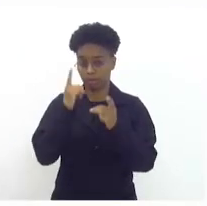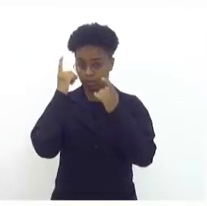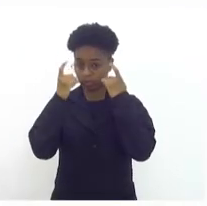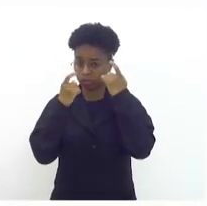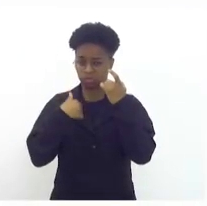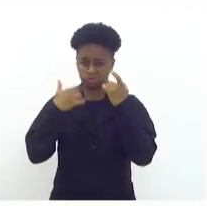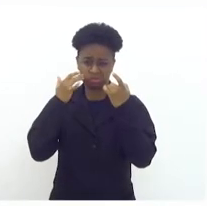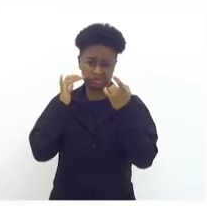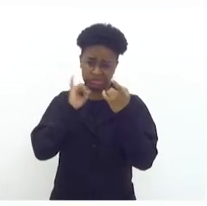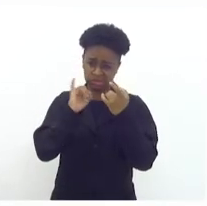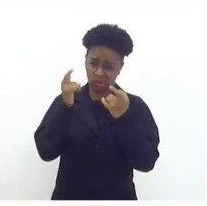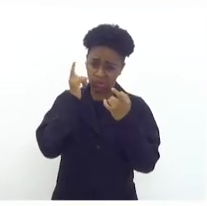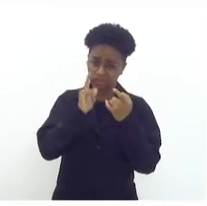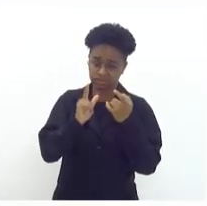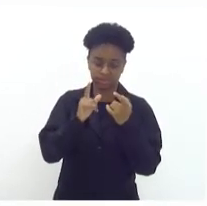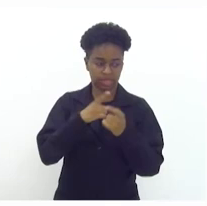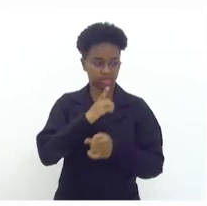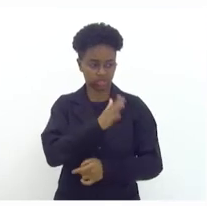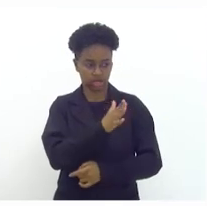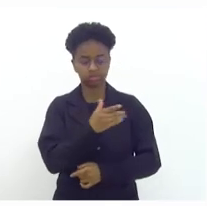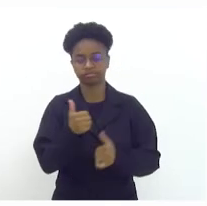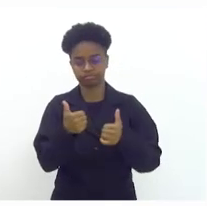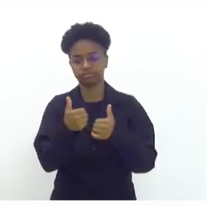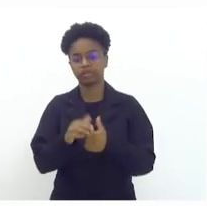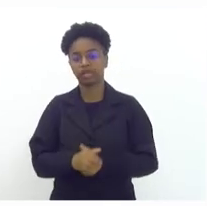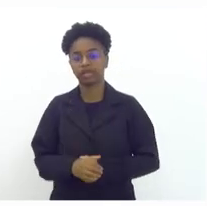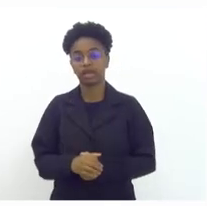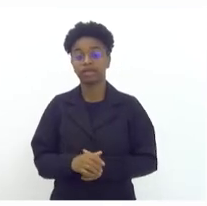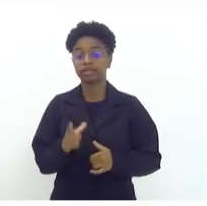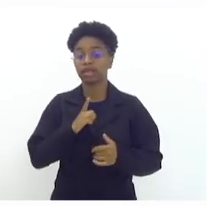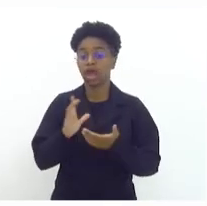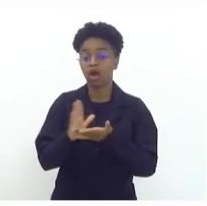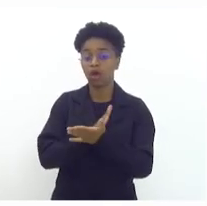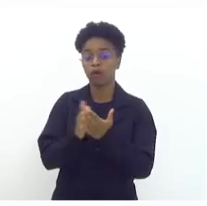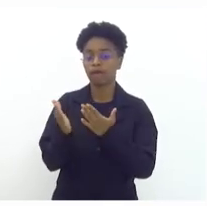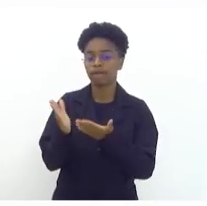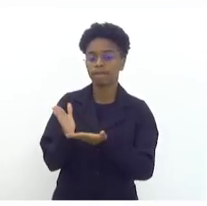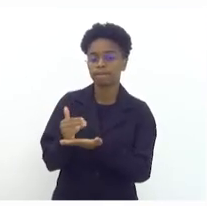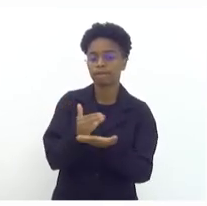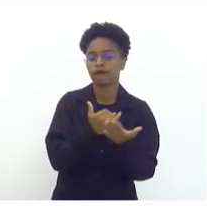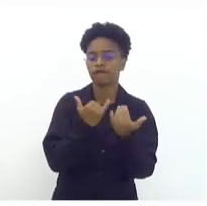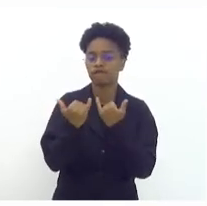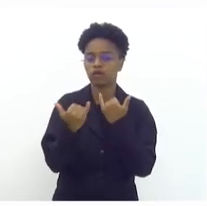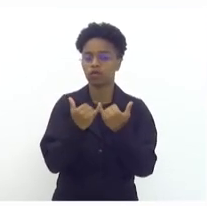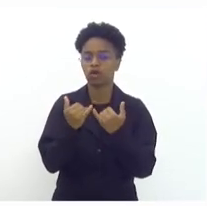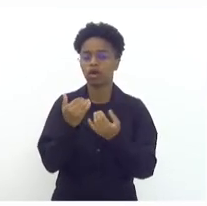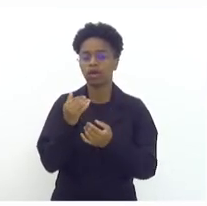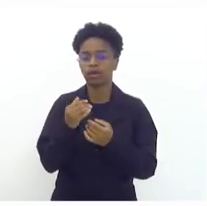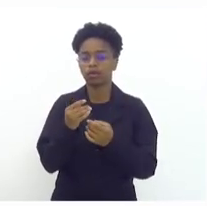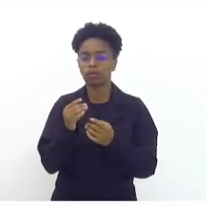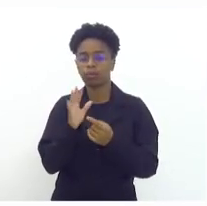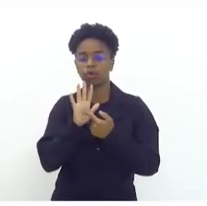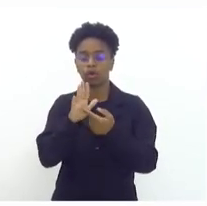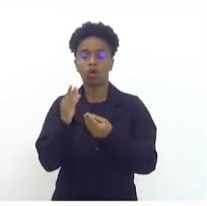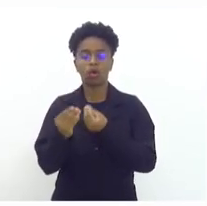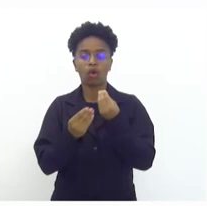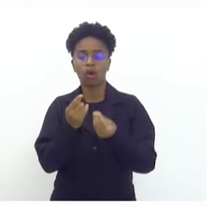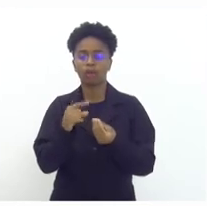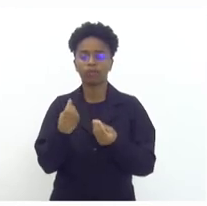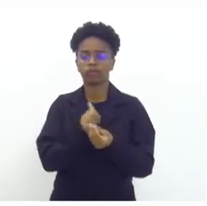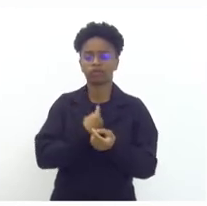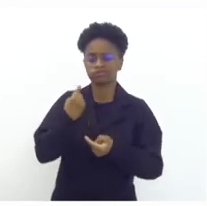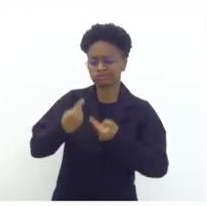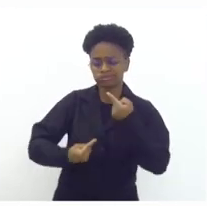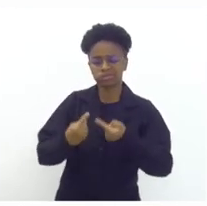colocar na guitarra é alguns dados que quer dizer que cenário é esse que nós estamos discutindo né E algumas preocupações